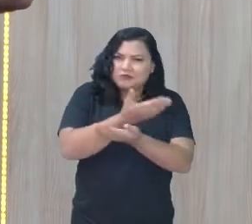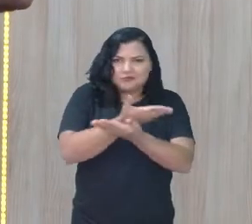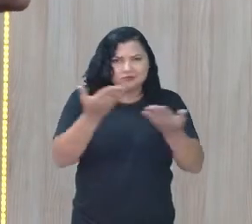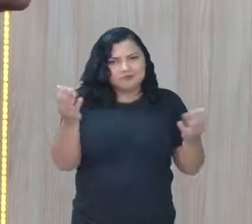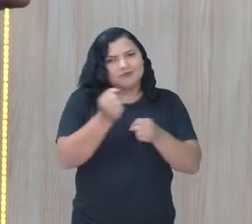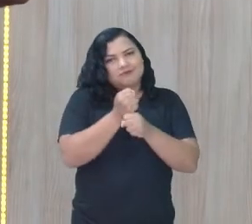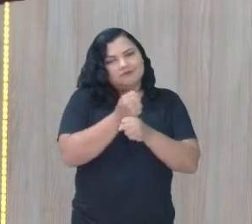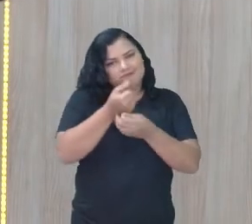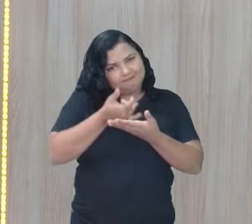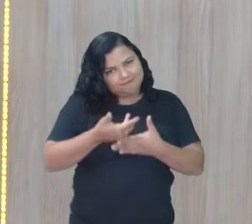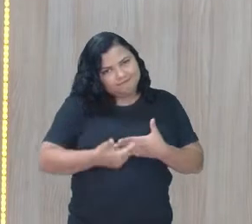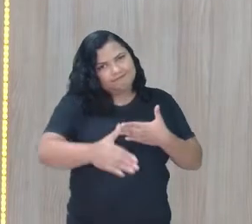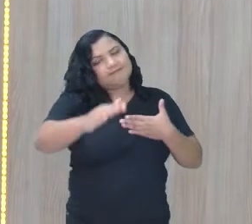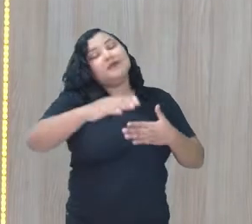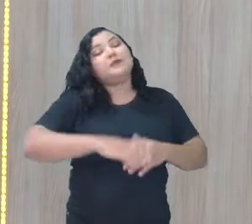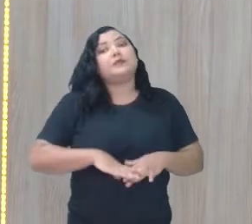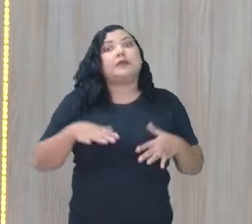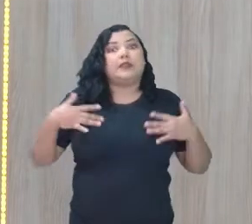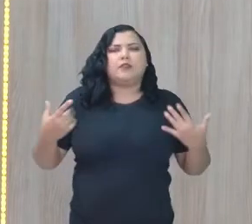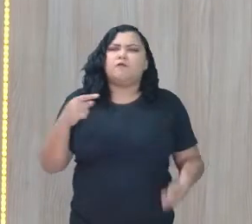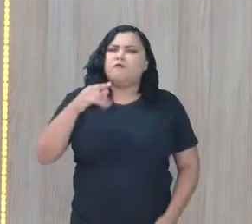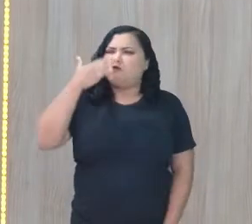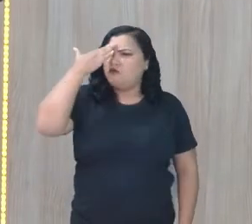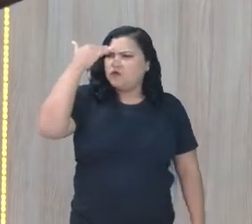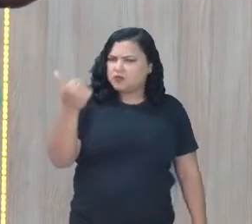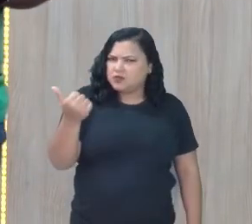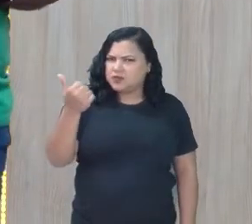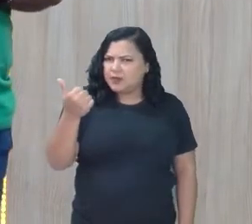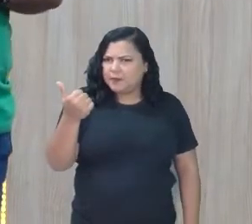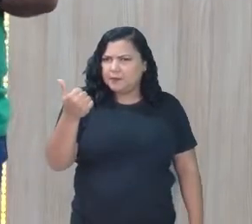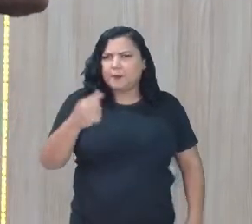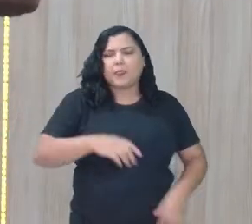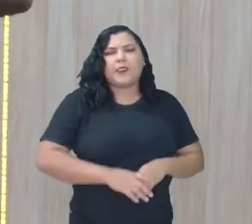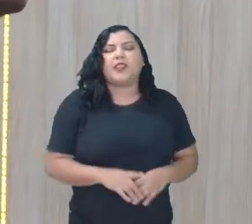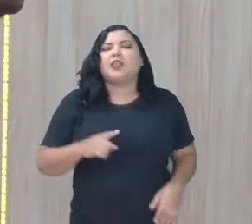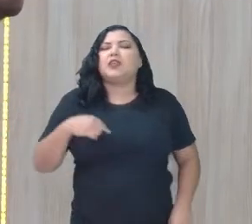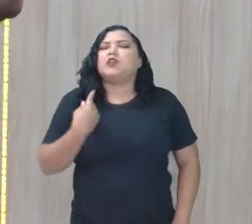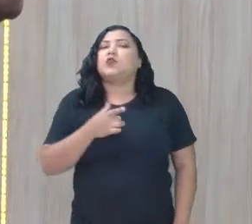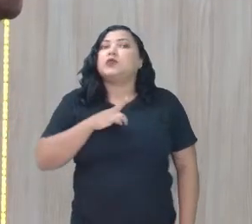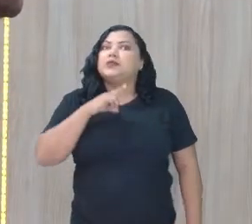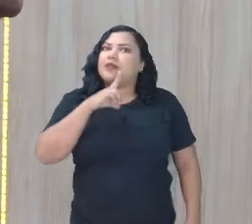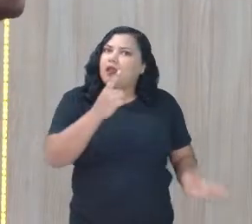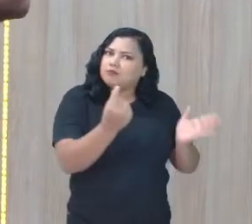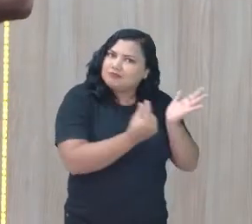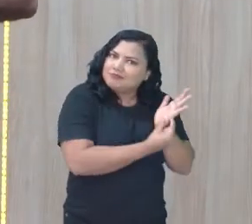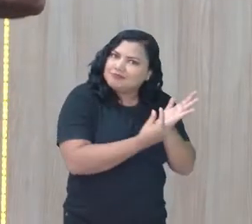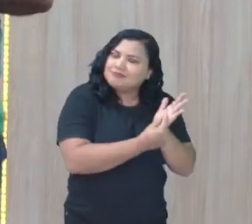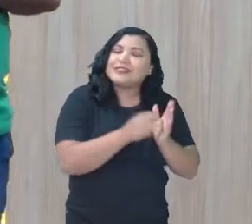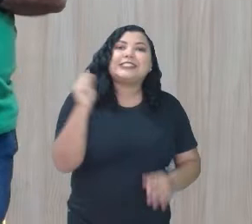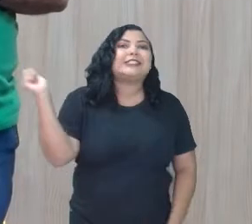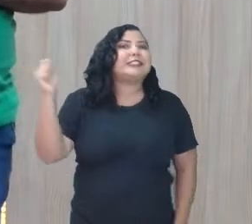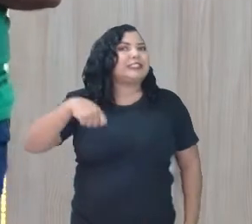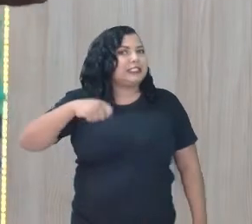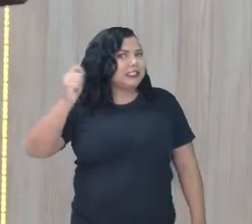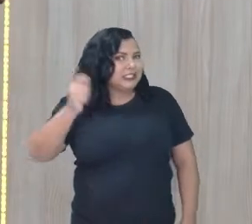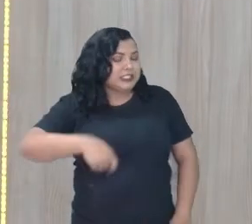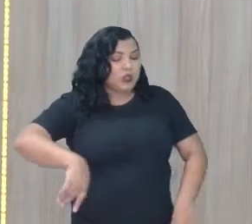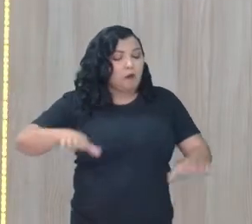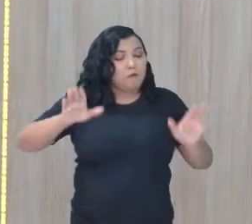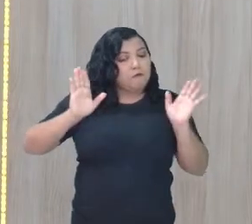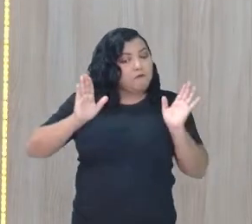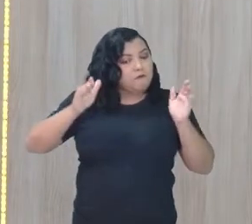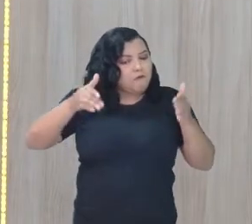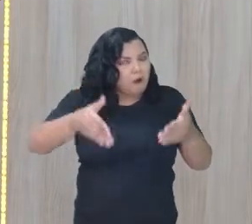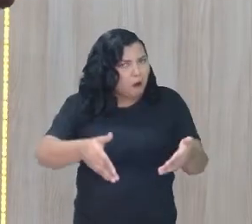certo? E vocês sabiam, que a gente tem até um aplicativo específico aí para